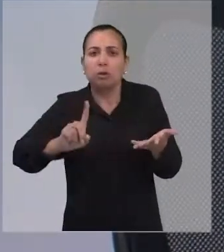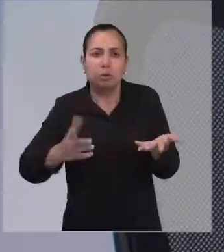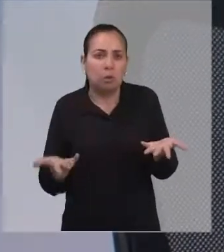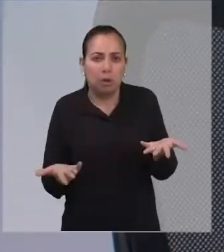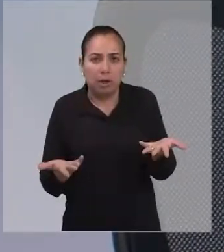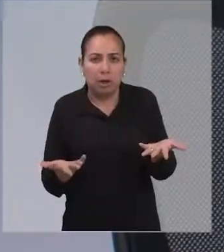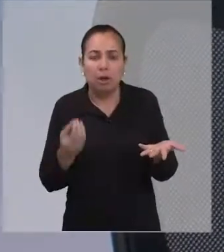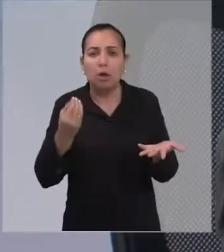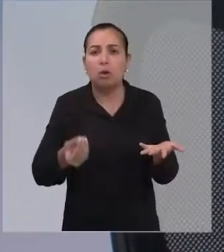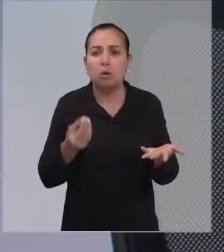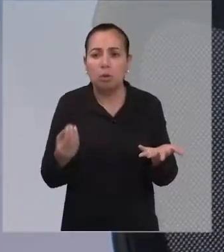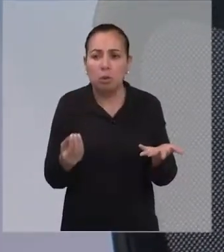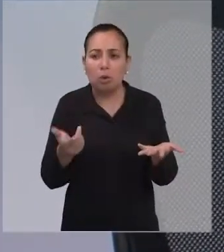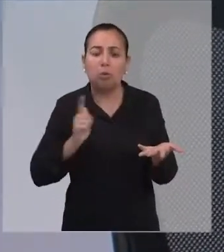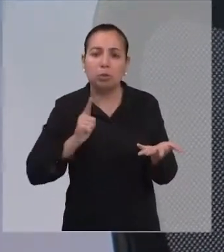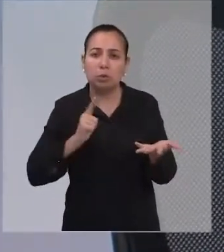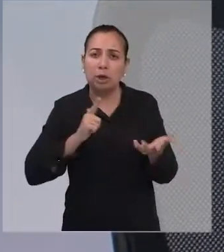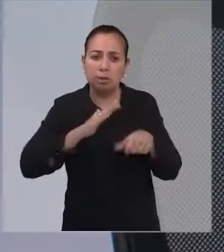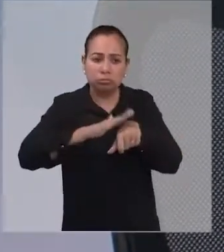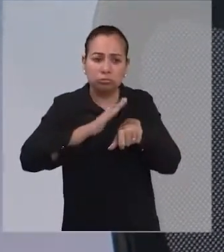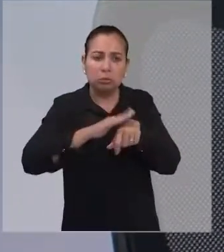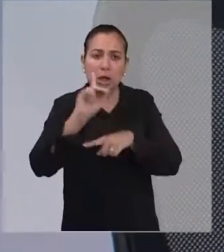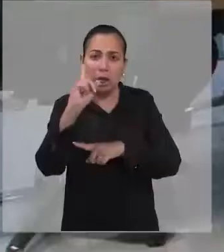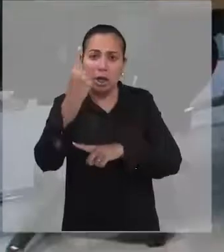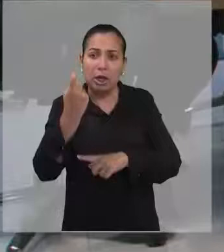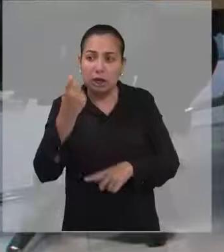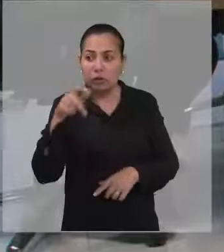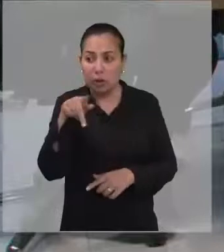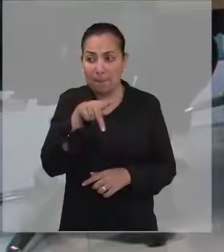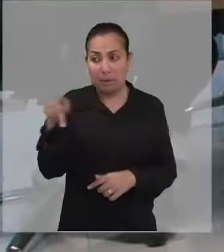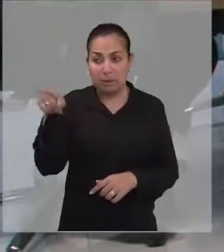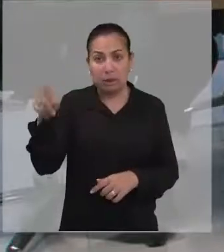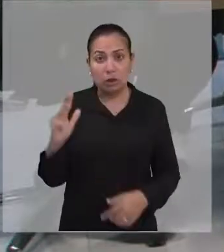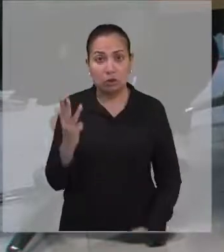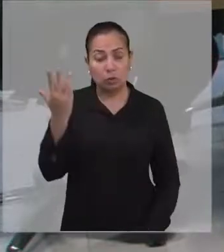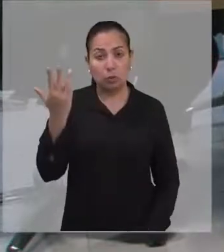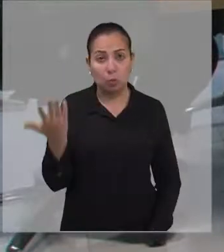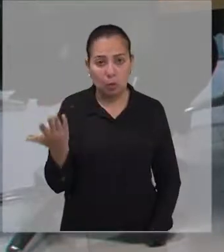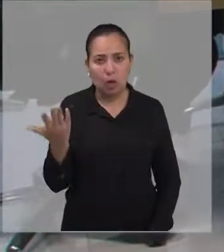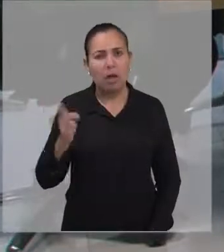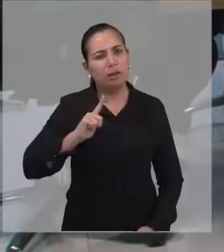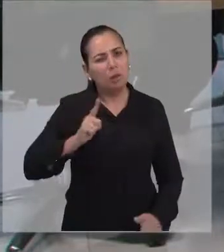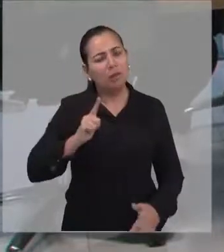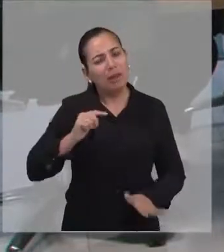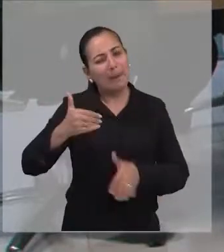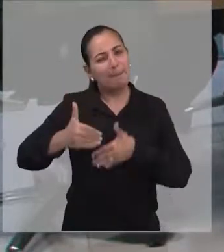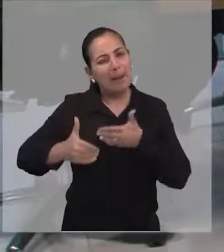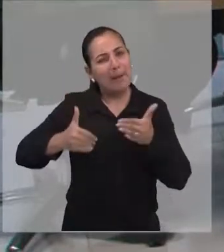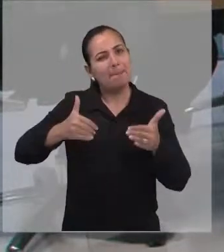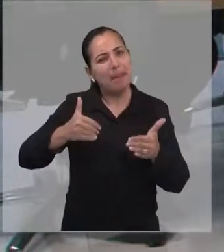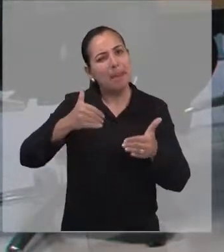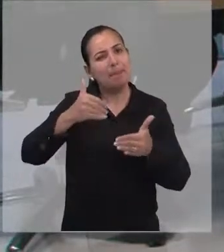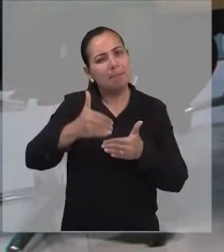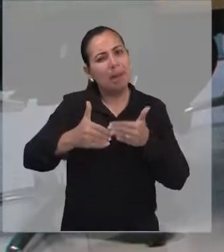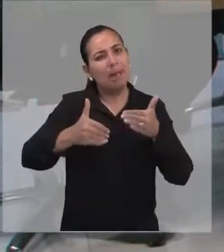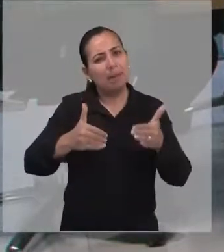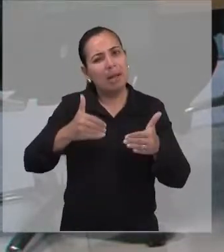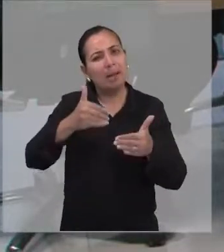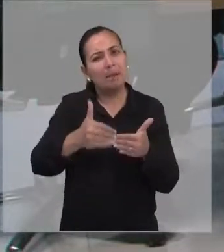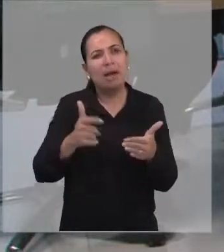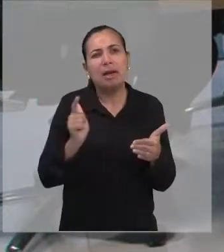que estipularam como a condução coercitiva do ex-presidente Lula. Quer dizer, então, dentro desse processo todo, tem uma série de